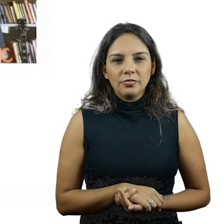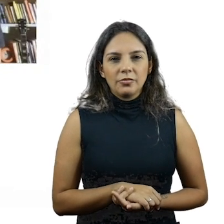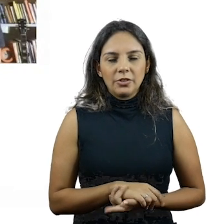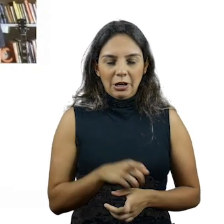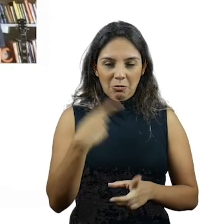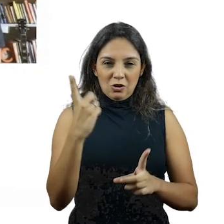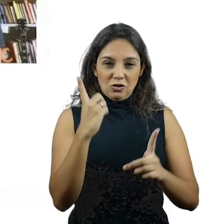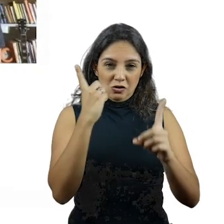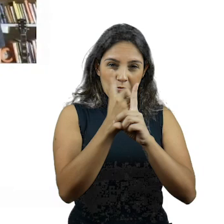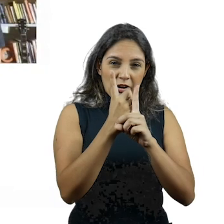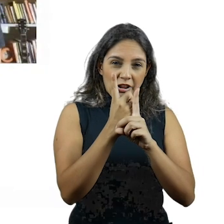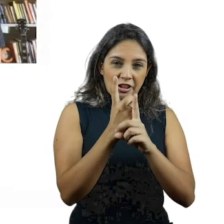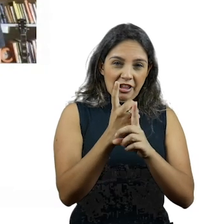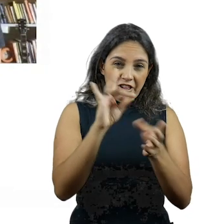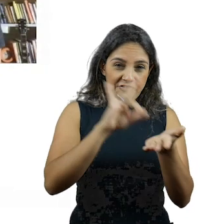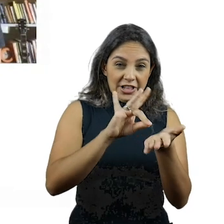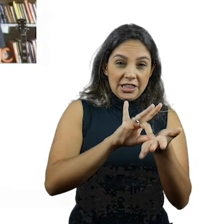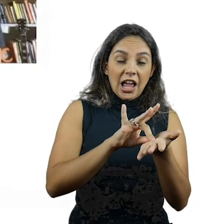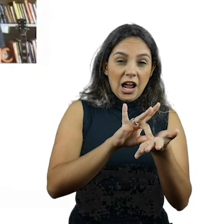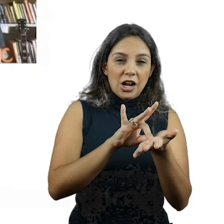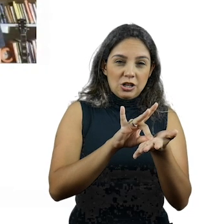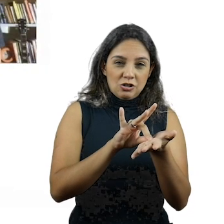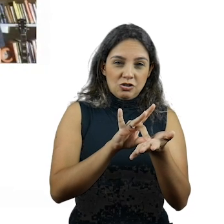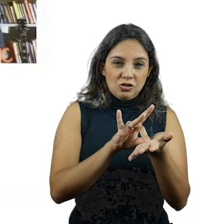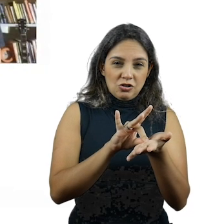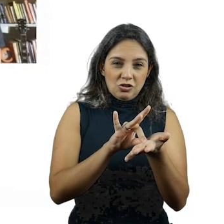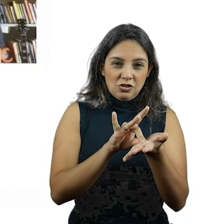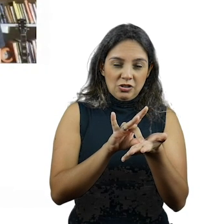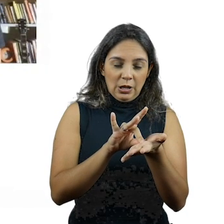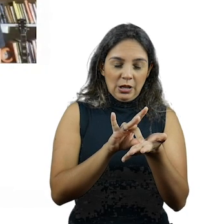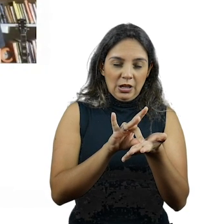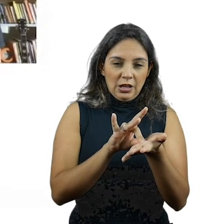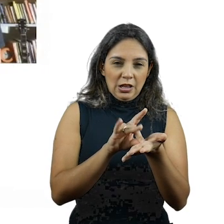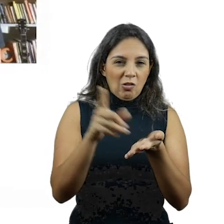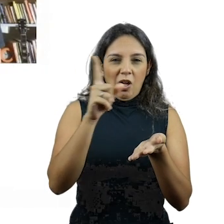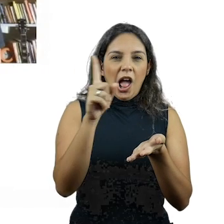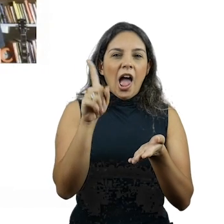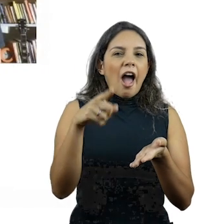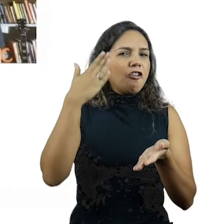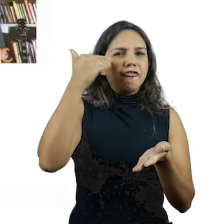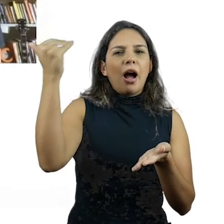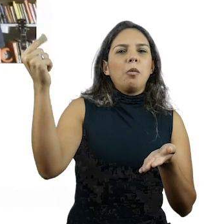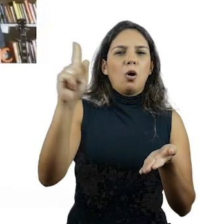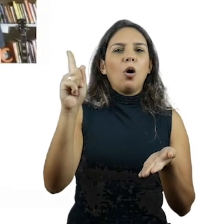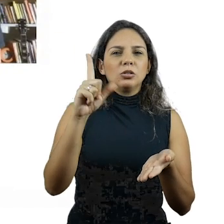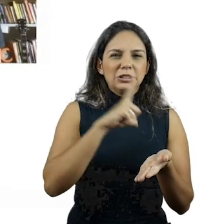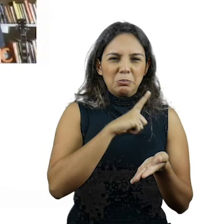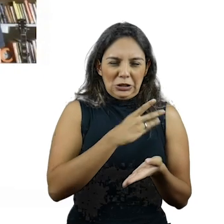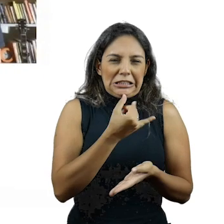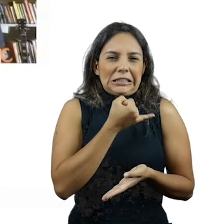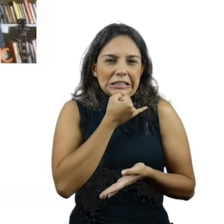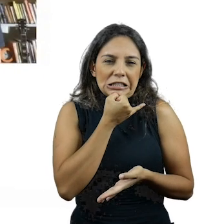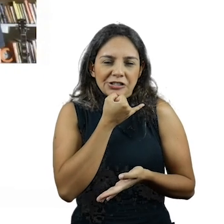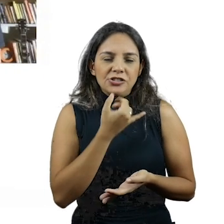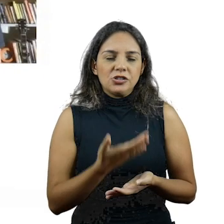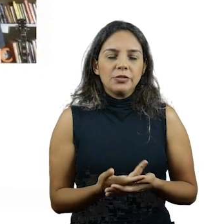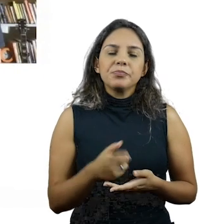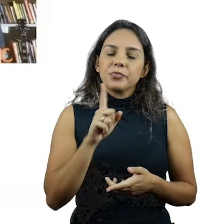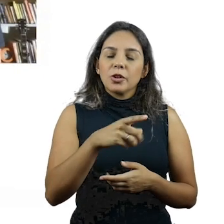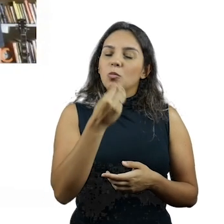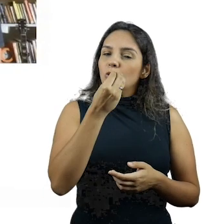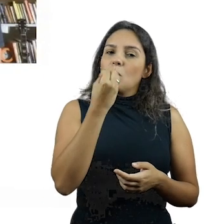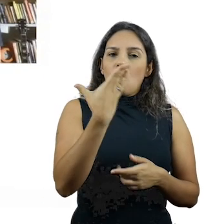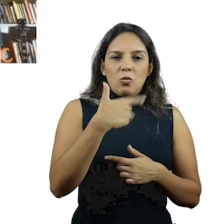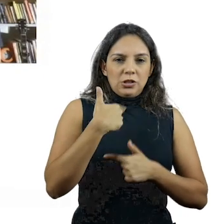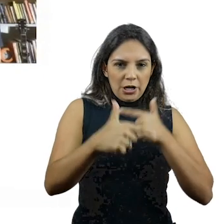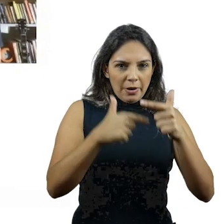opção de vida. Então, foi muito interessante assim, para mim trabalhar com uma história que aconteceu e eu achar